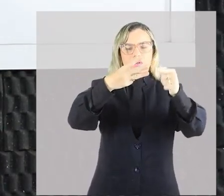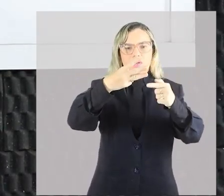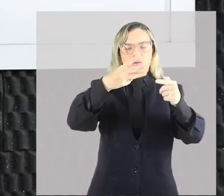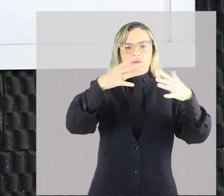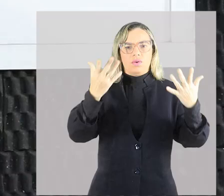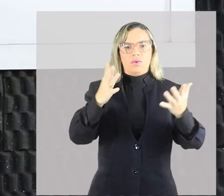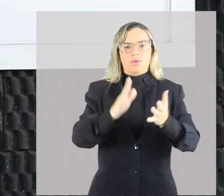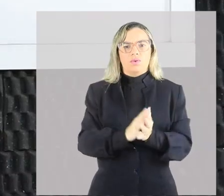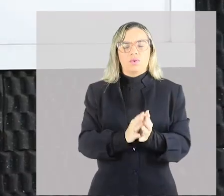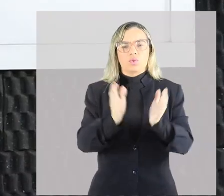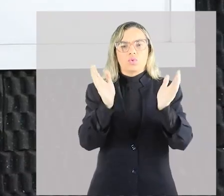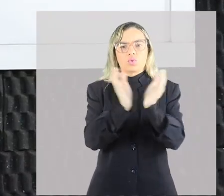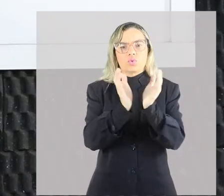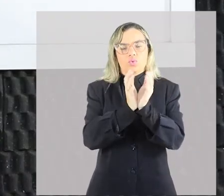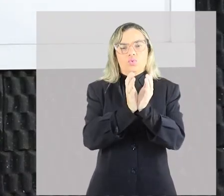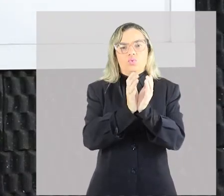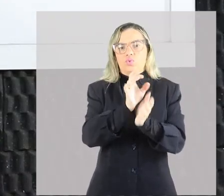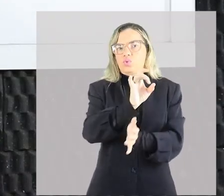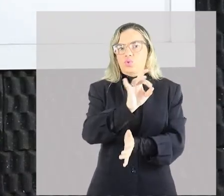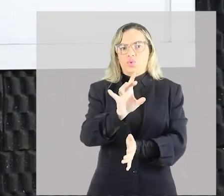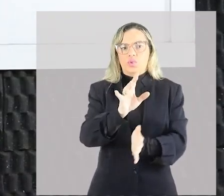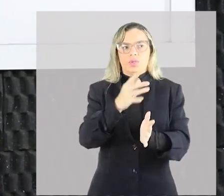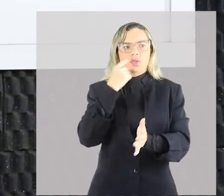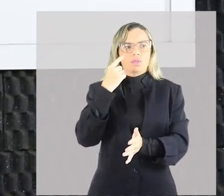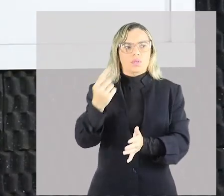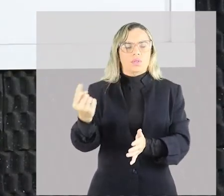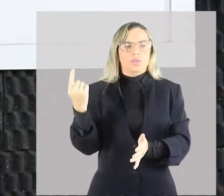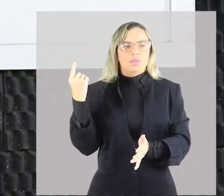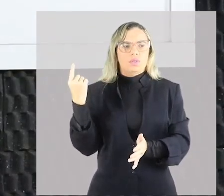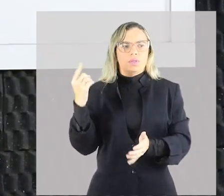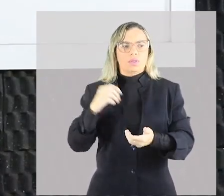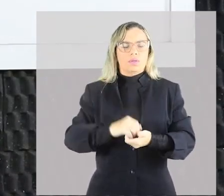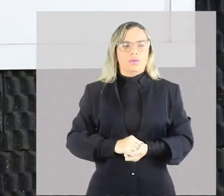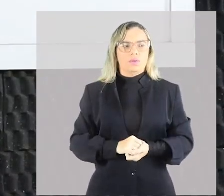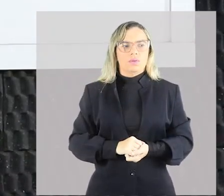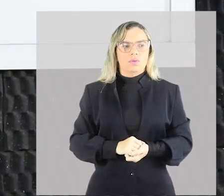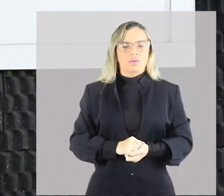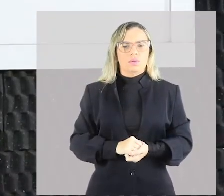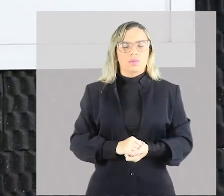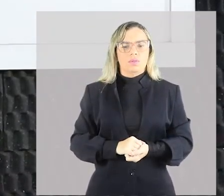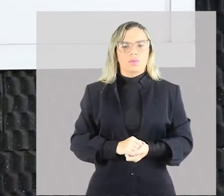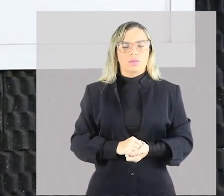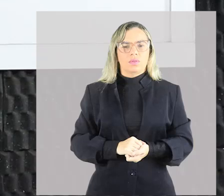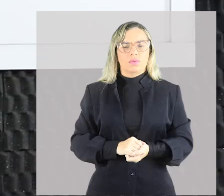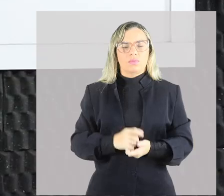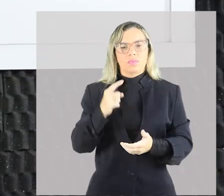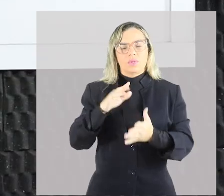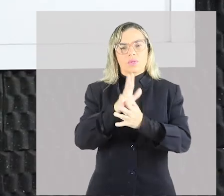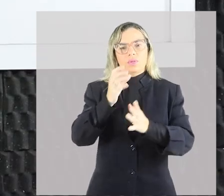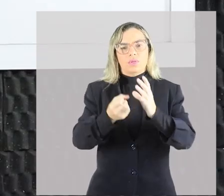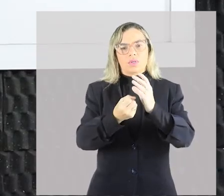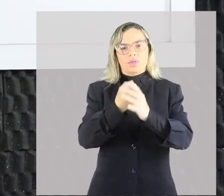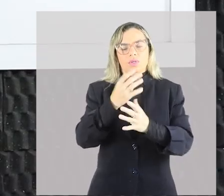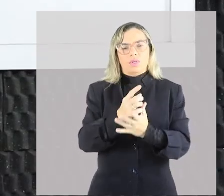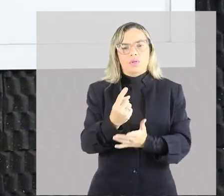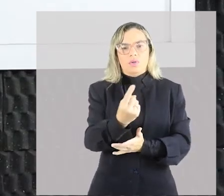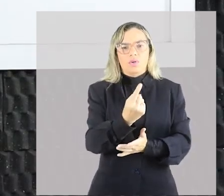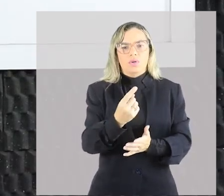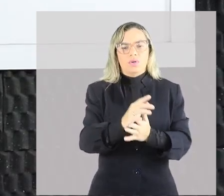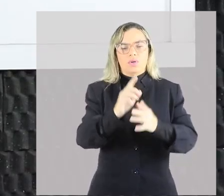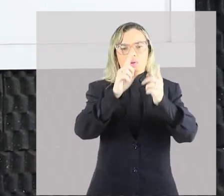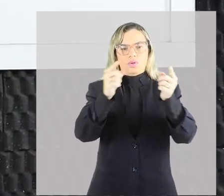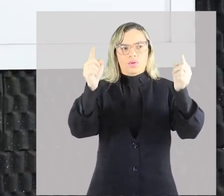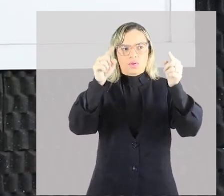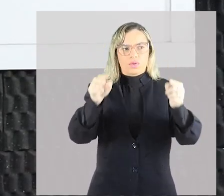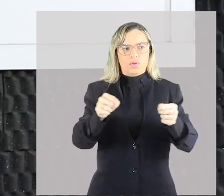roupagem dele de conjunto, certo? Então isso aqui é um conjunto formado pelo elemento A. E